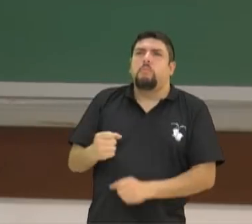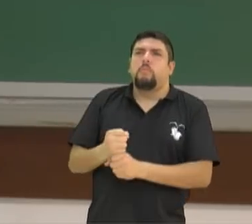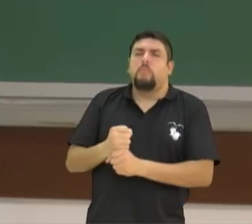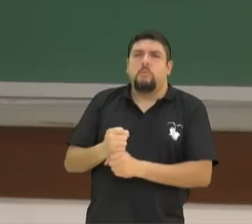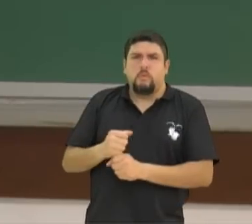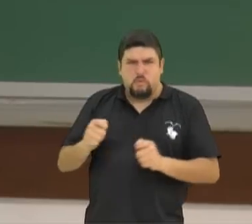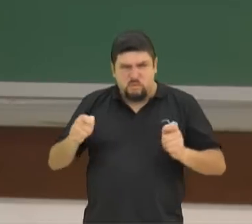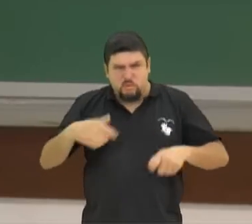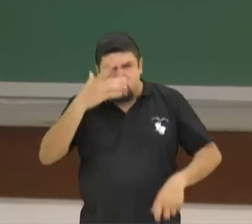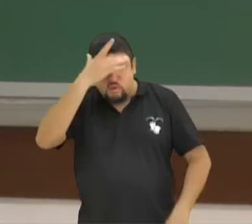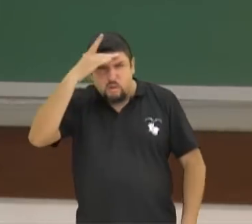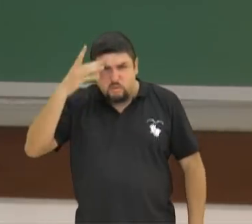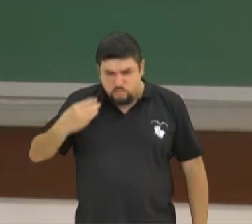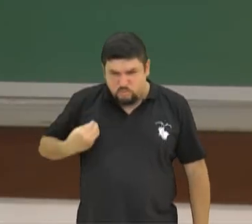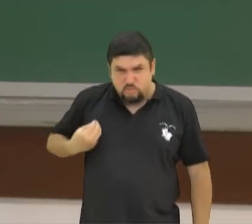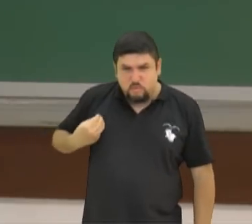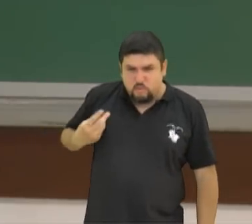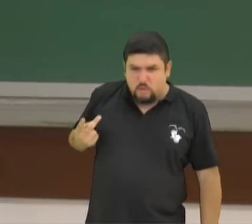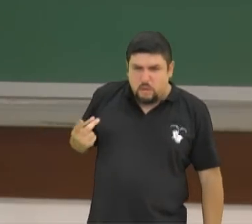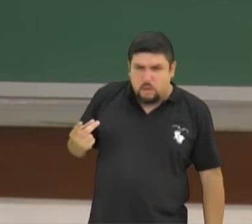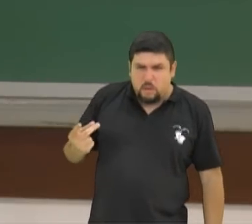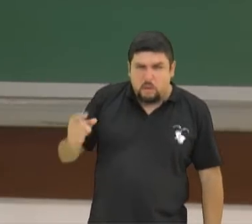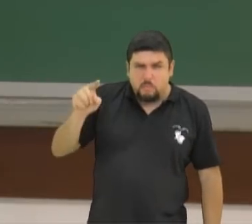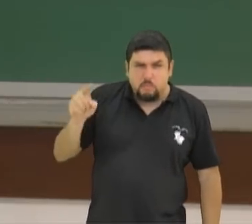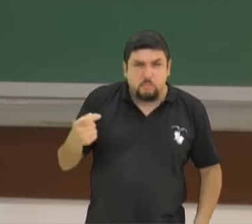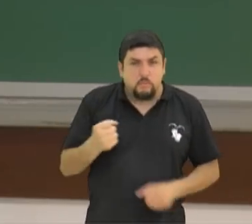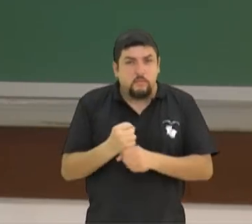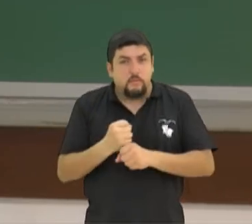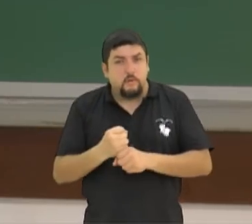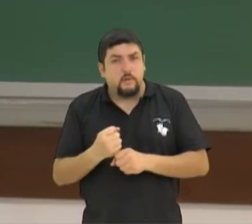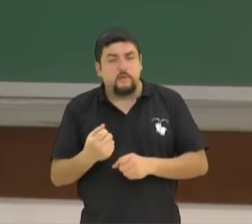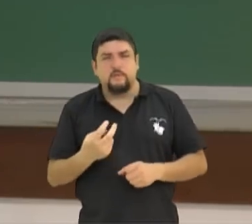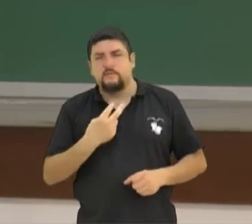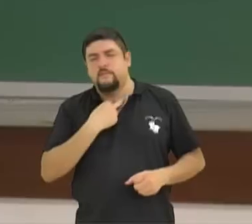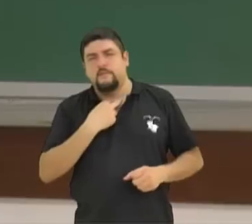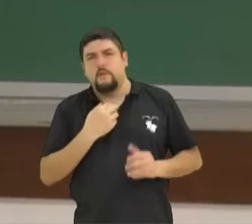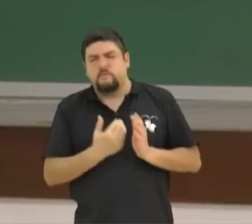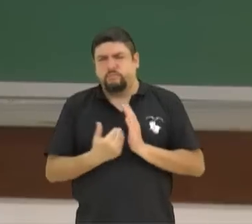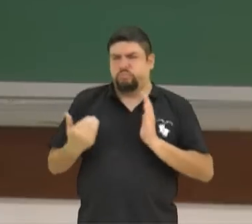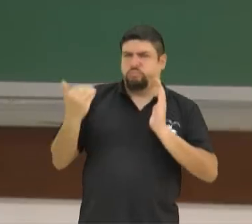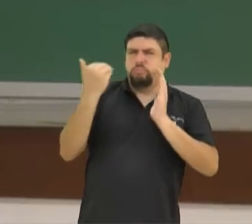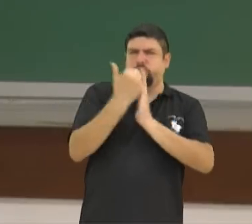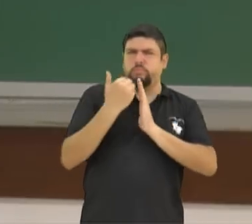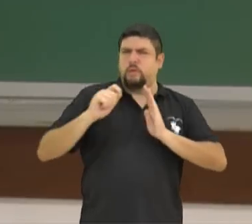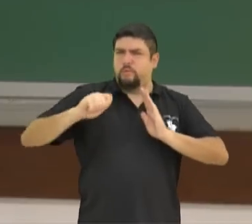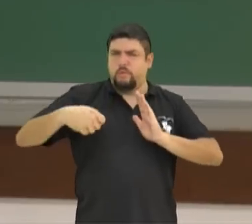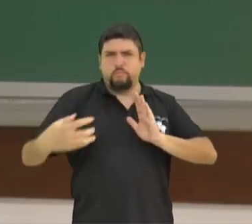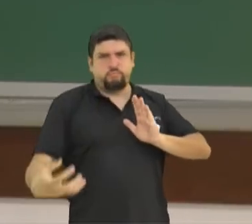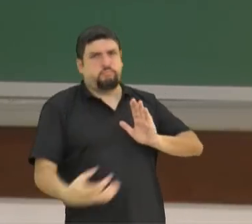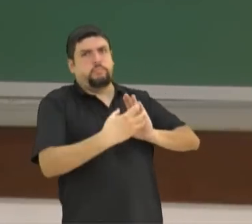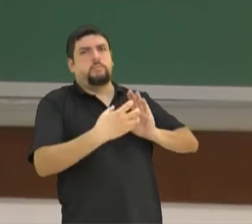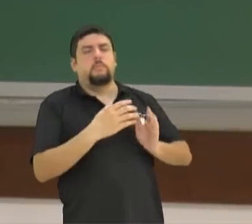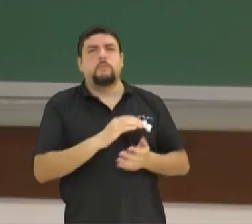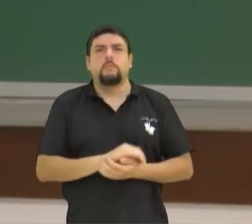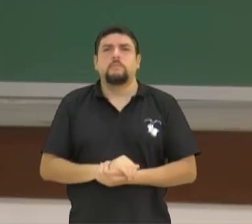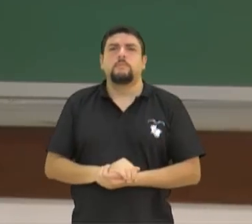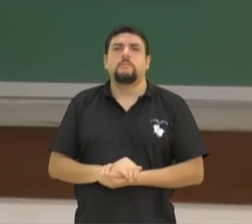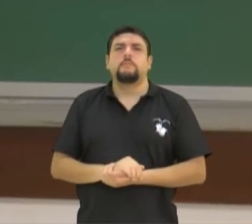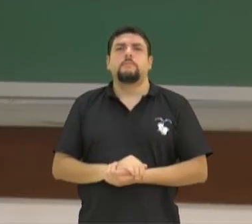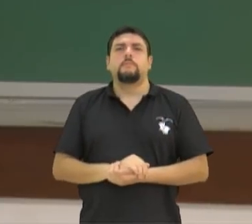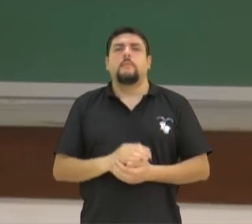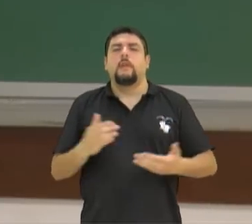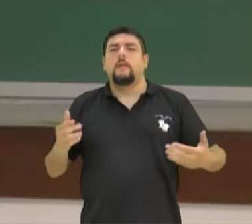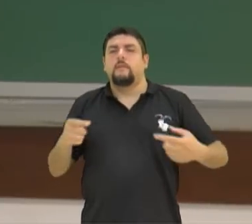pessoas não sobrevivem durante 1000 anos. Então, a gente tem um exagero que a gente vai chamar de hipérbole, ok? Vamos para os